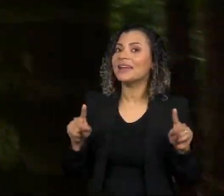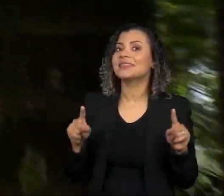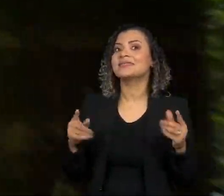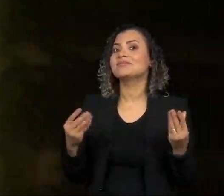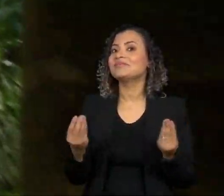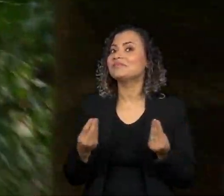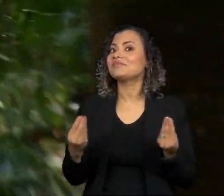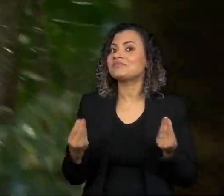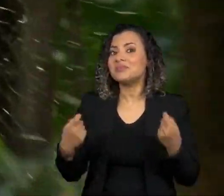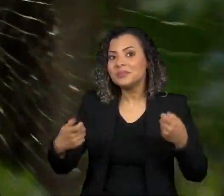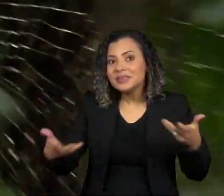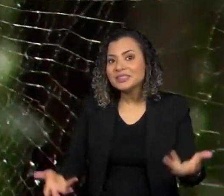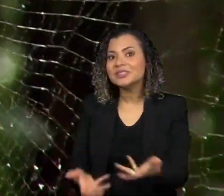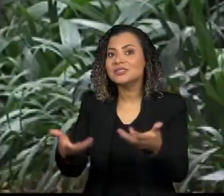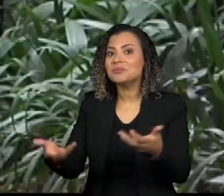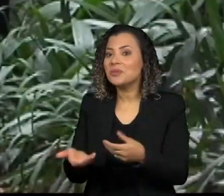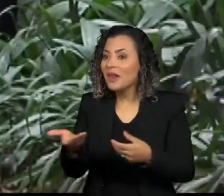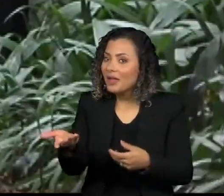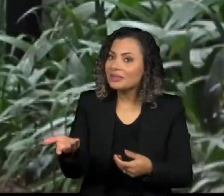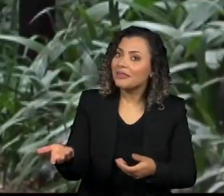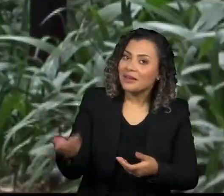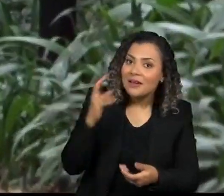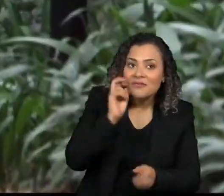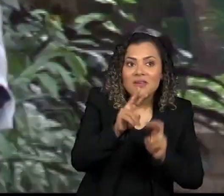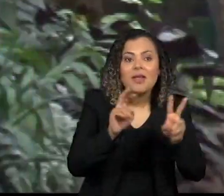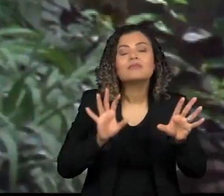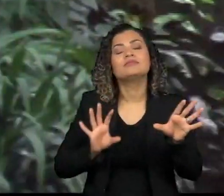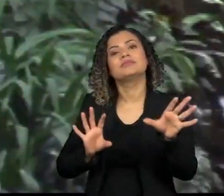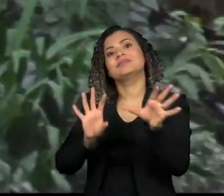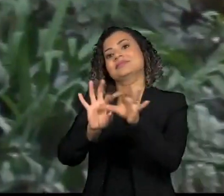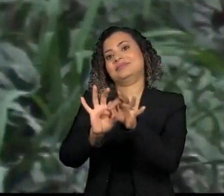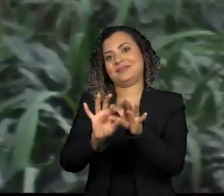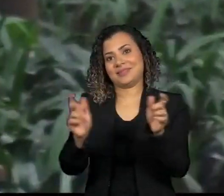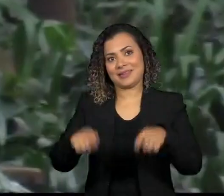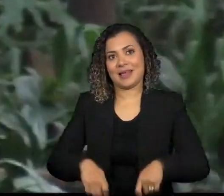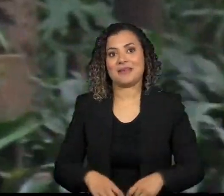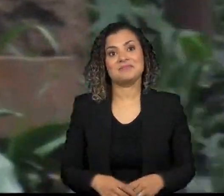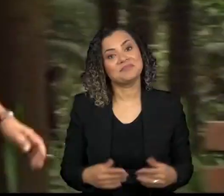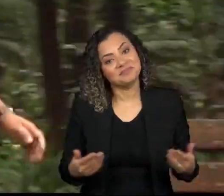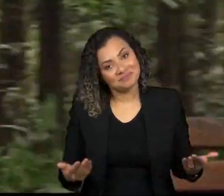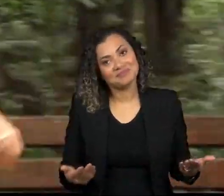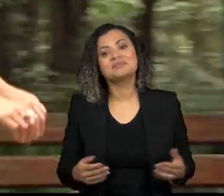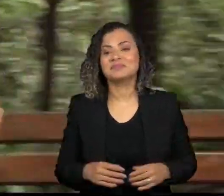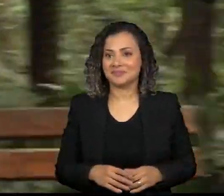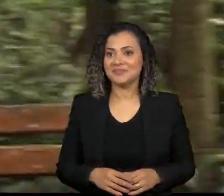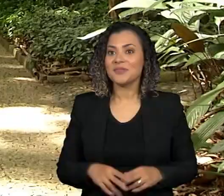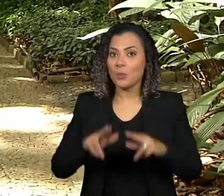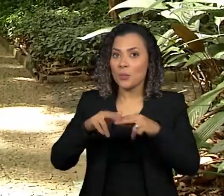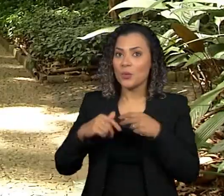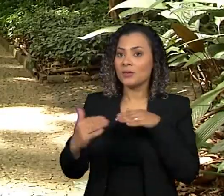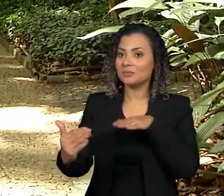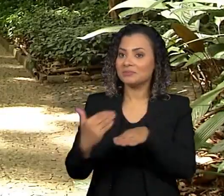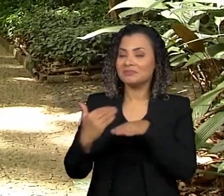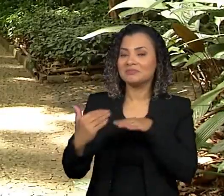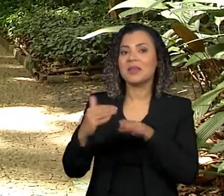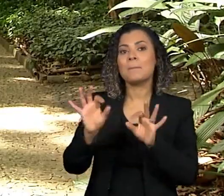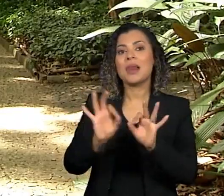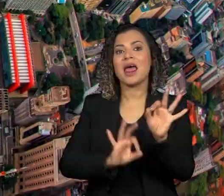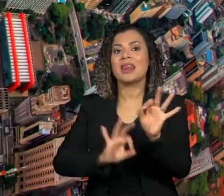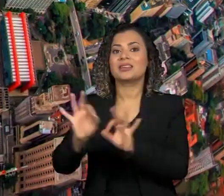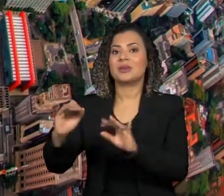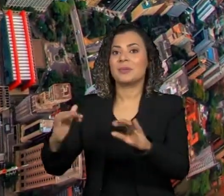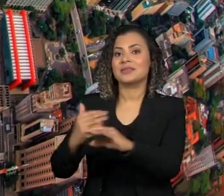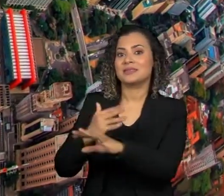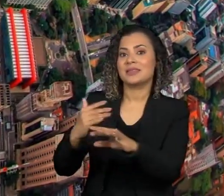causas, precisam ser estimuladas a se reconectar, né? Então, esse urbanismo, né, esse planejamento da